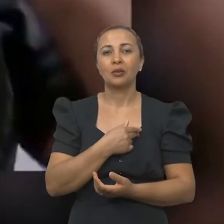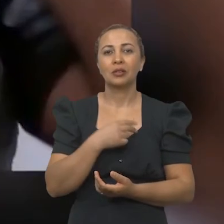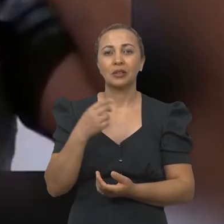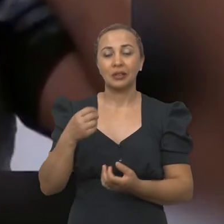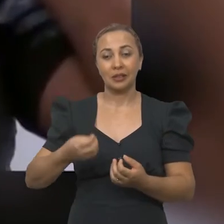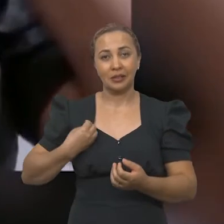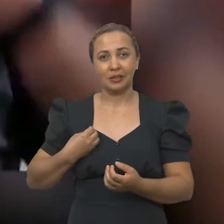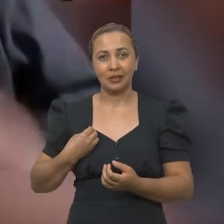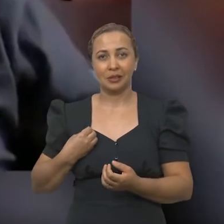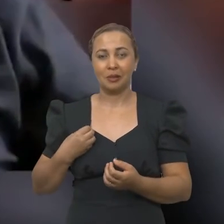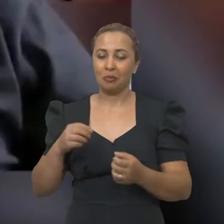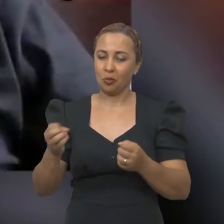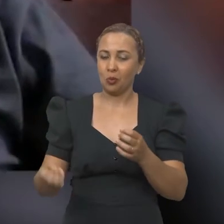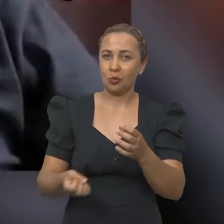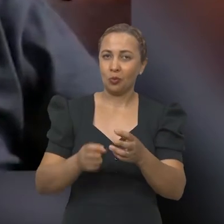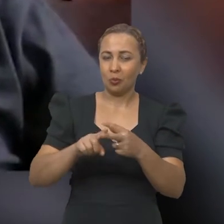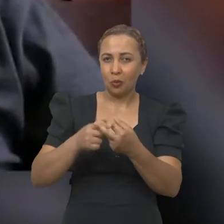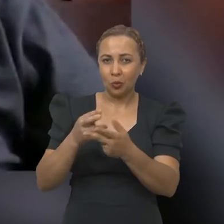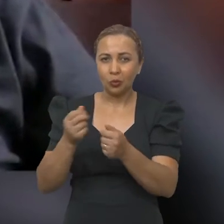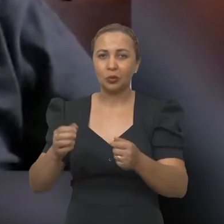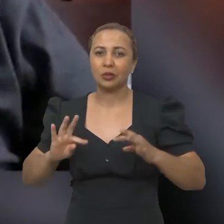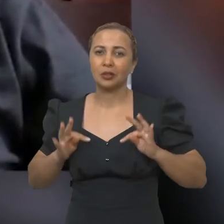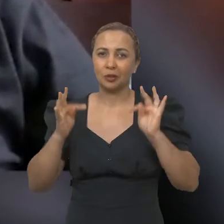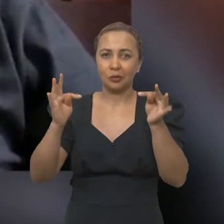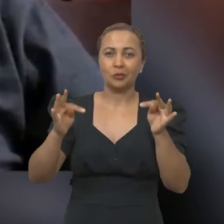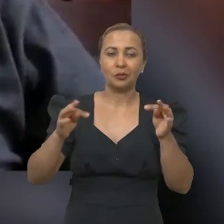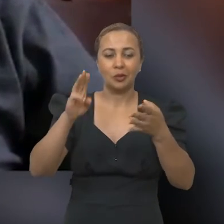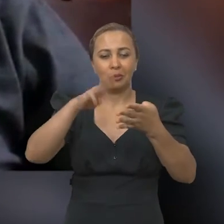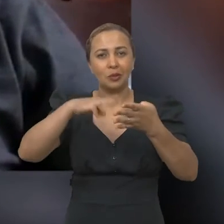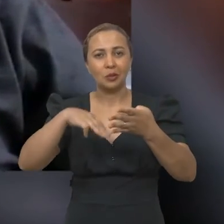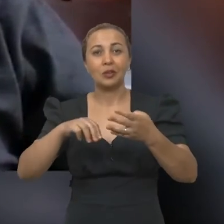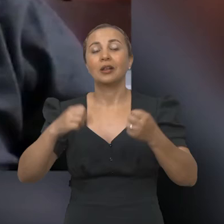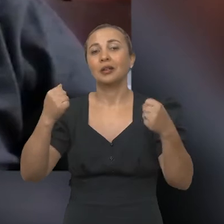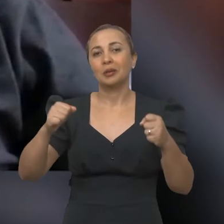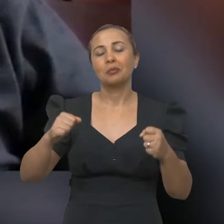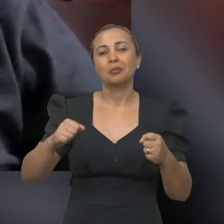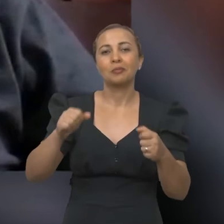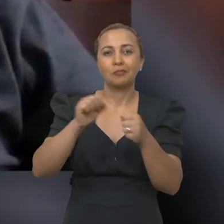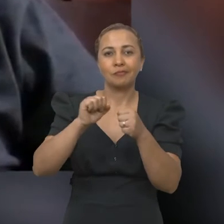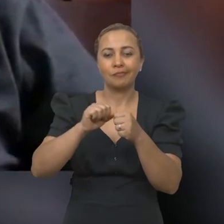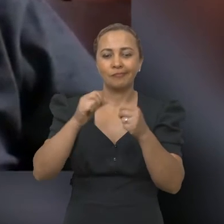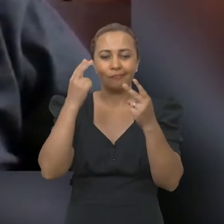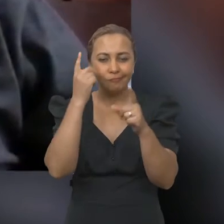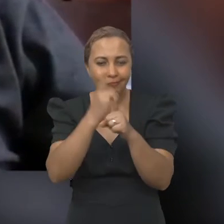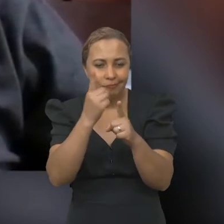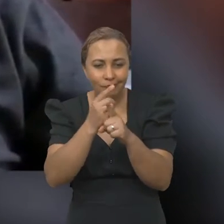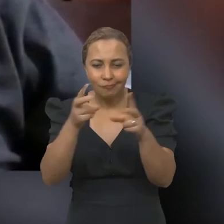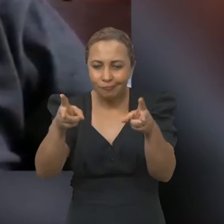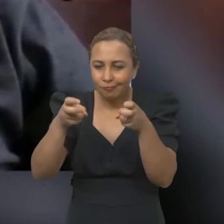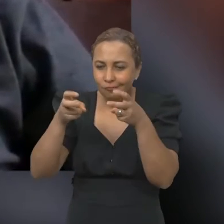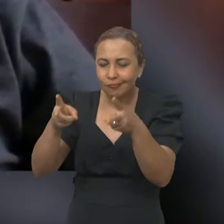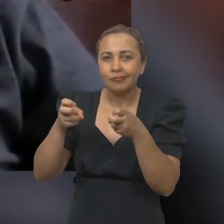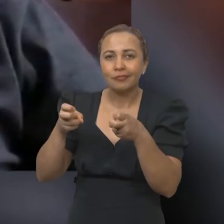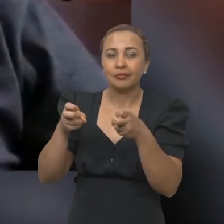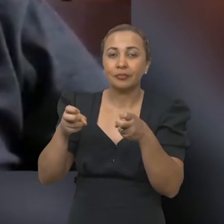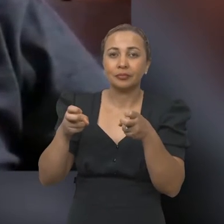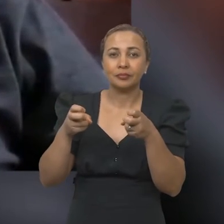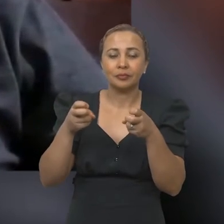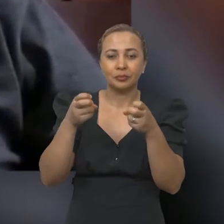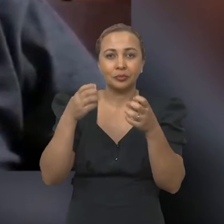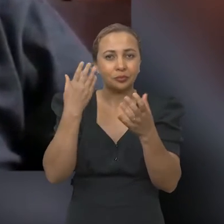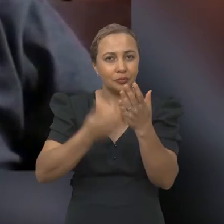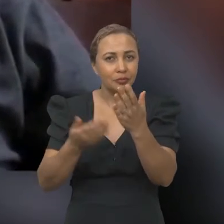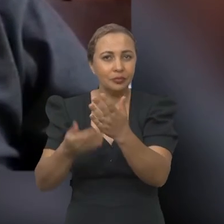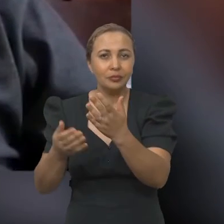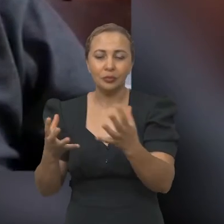nós estamos criando tecnologia, métodos e técnicas que sejam capazes de detectar desmatamento em